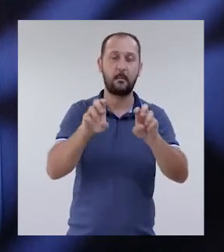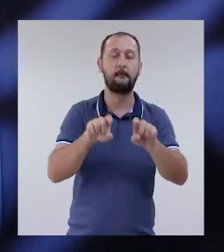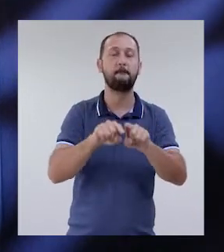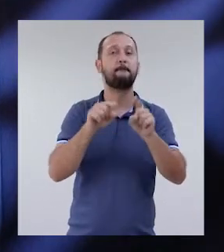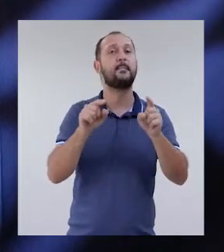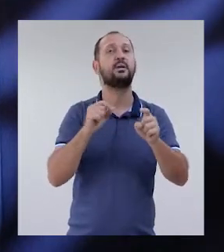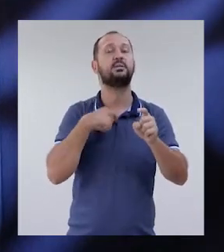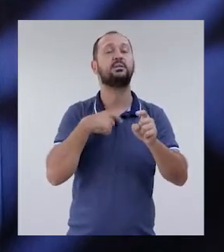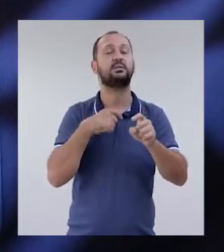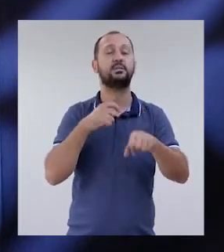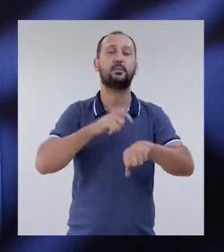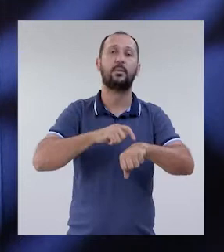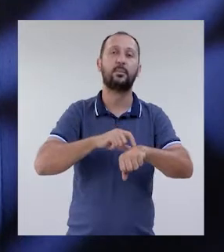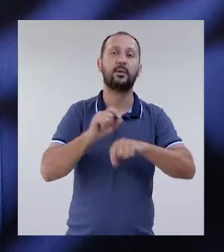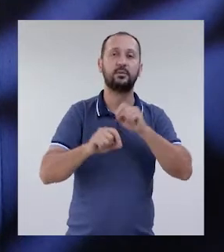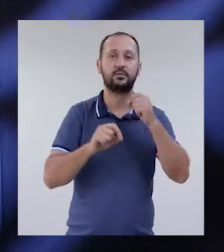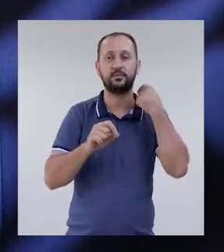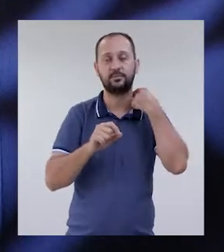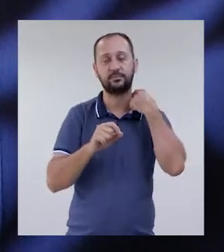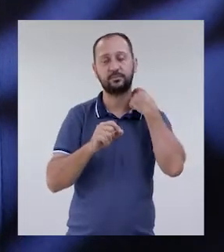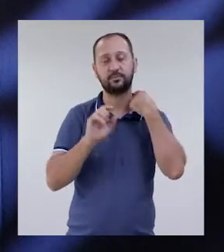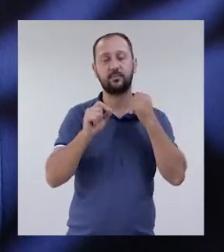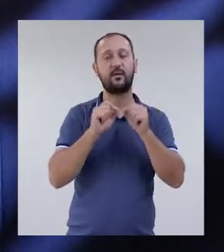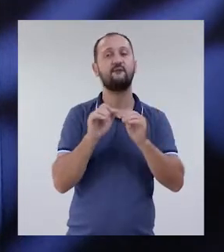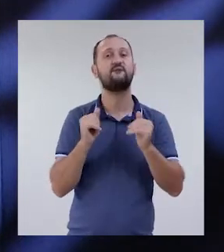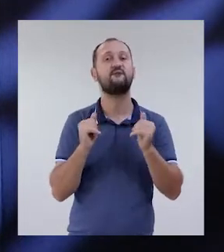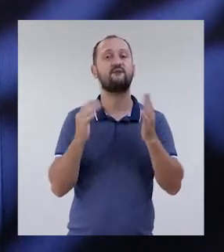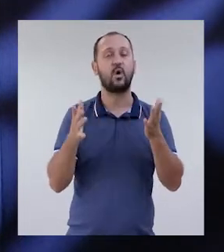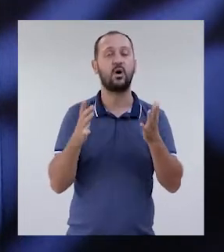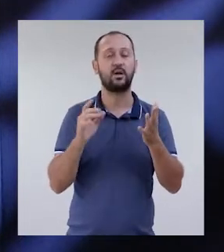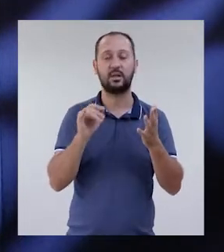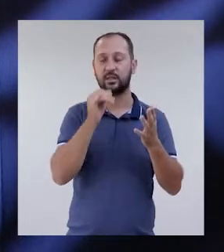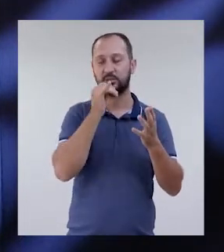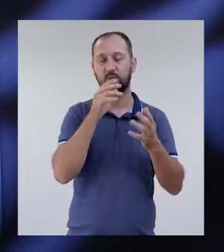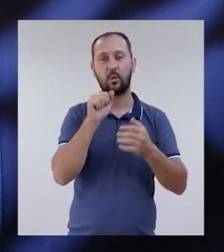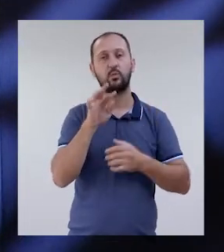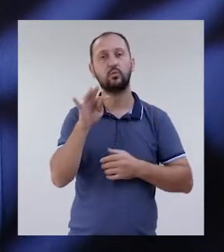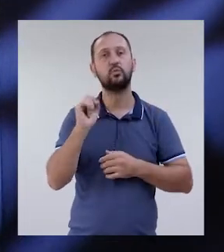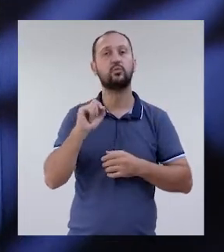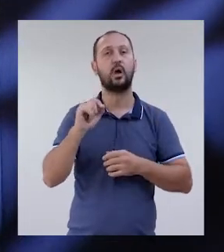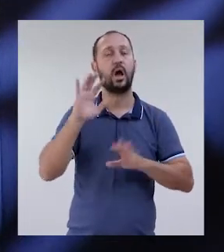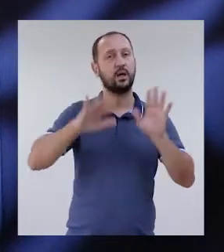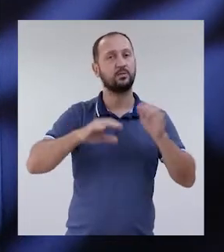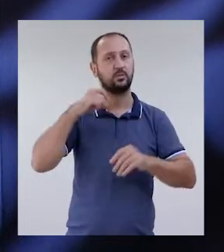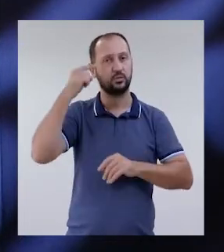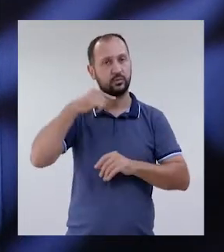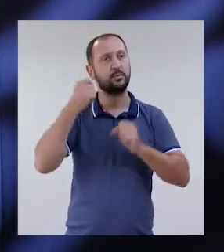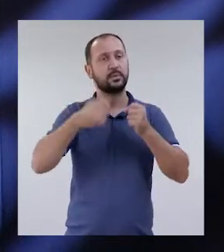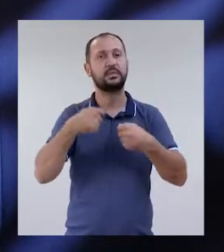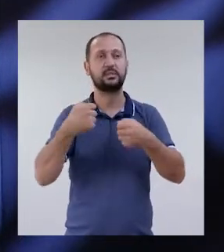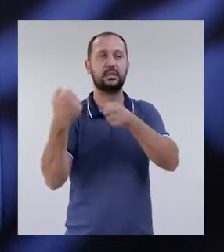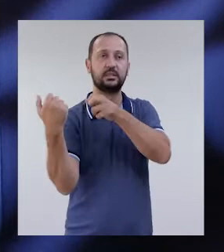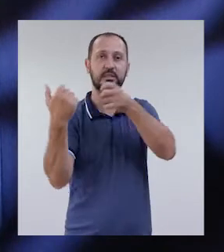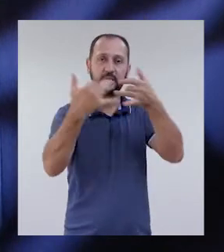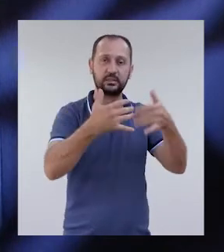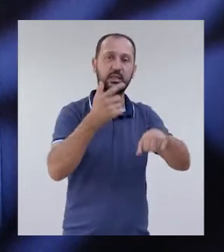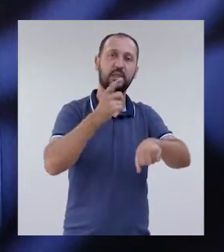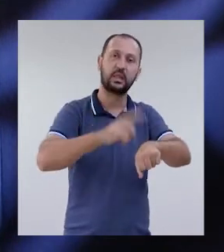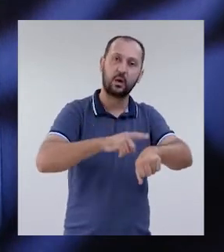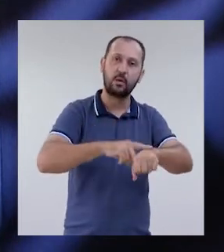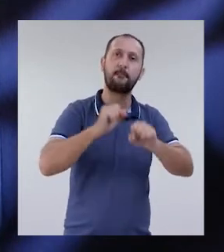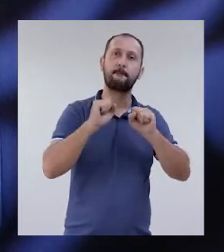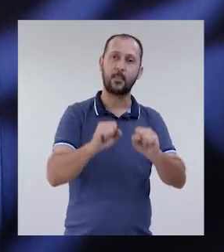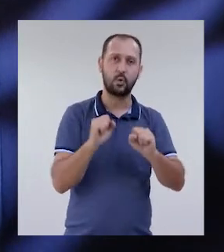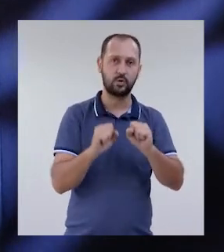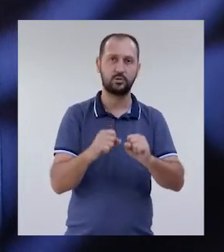contato, essa dinâmica que se dá fora dos autos, né? O advogado precisa esclarecer alguma coisa de última